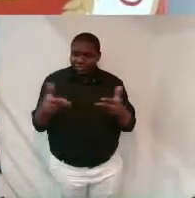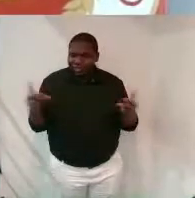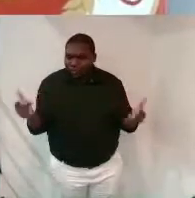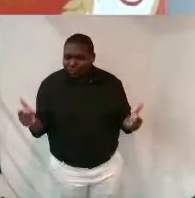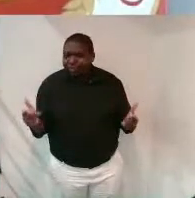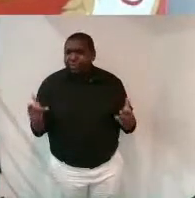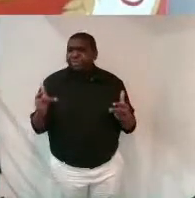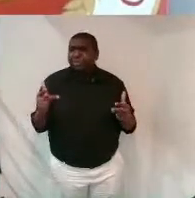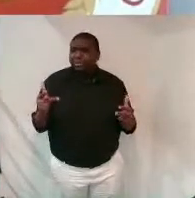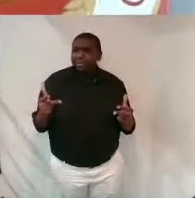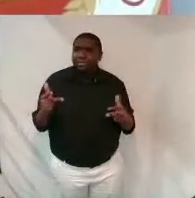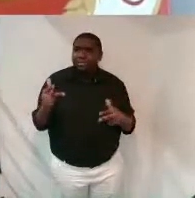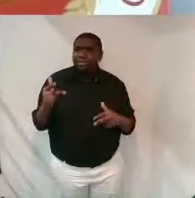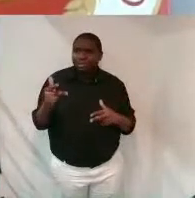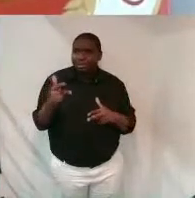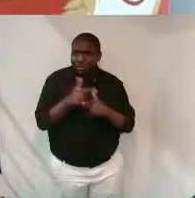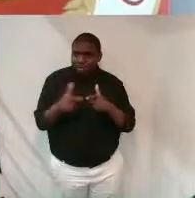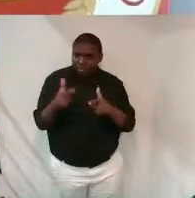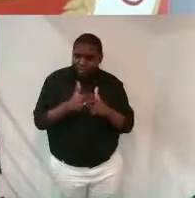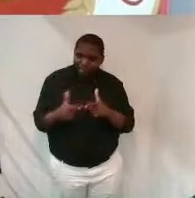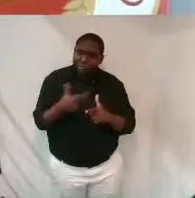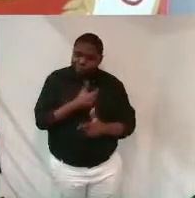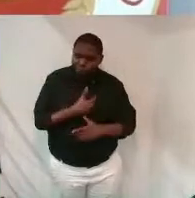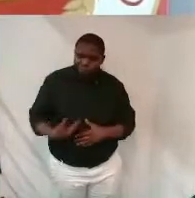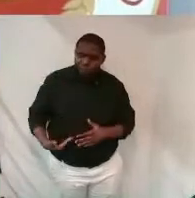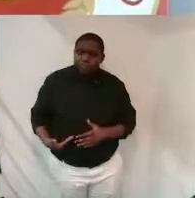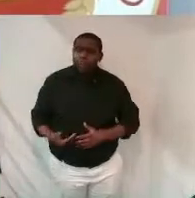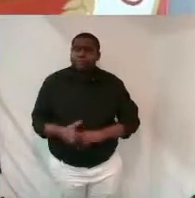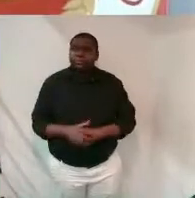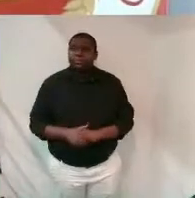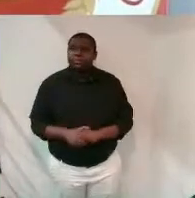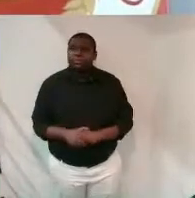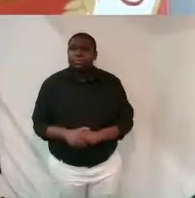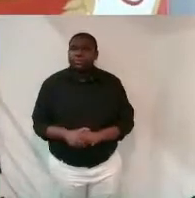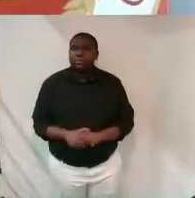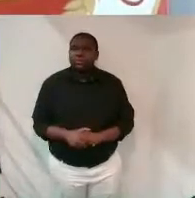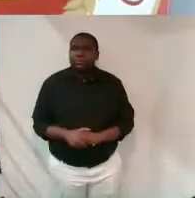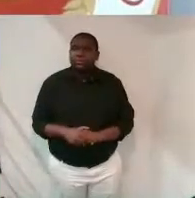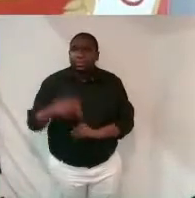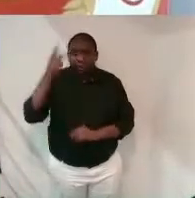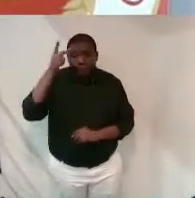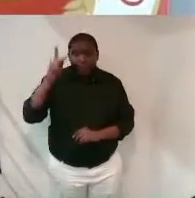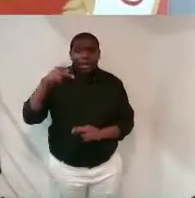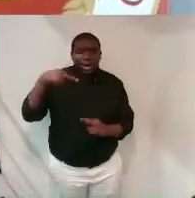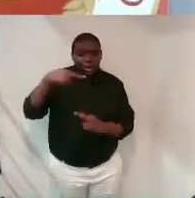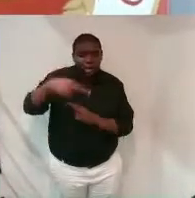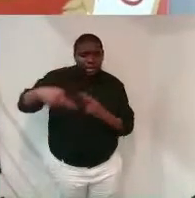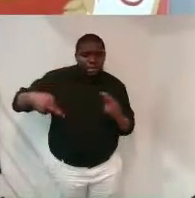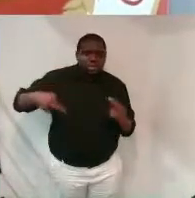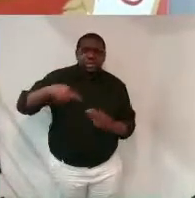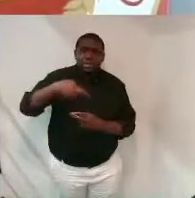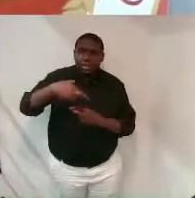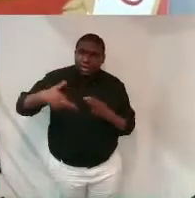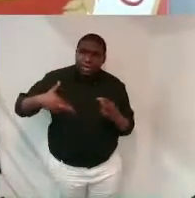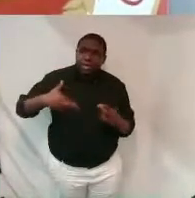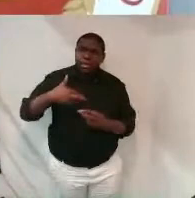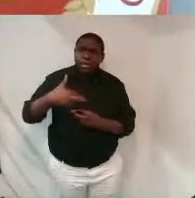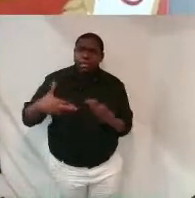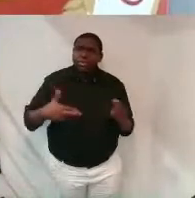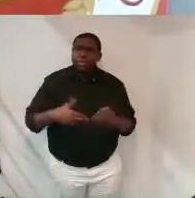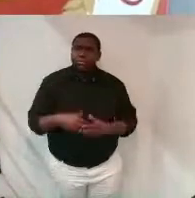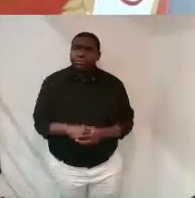da imoralidade pública que arrastas para reciclar qual animal